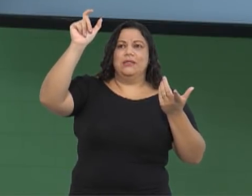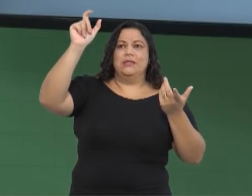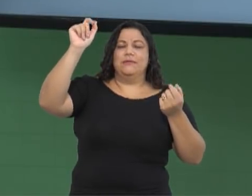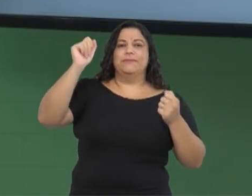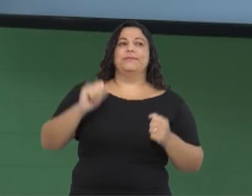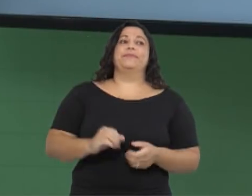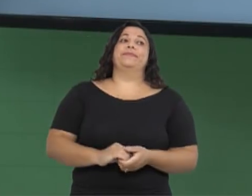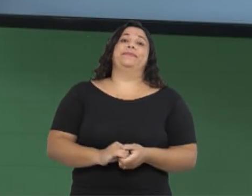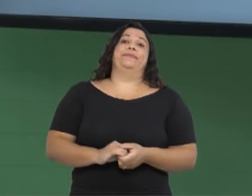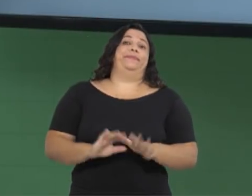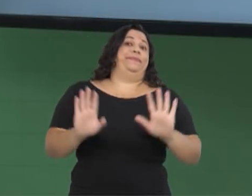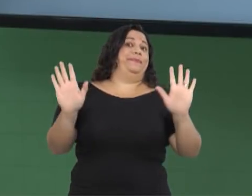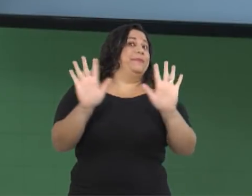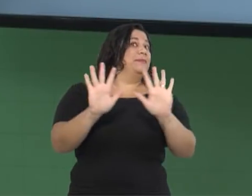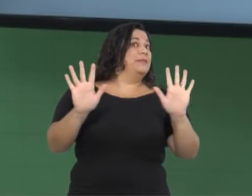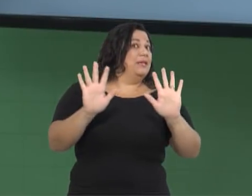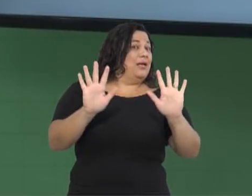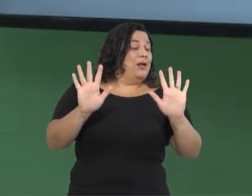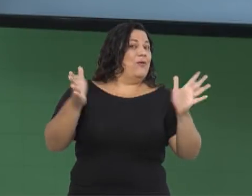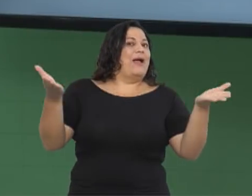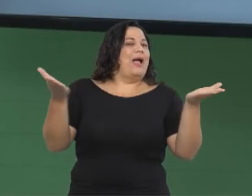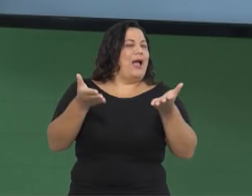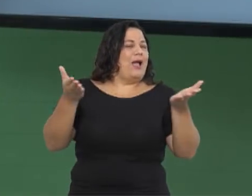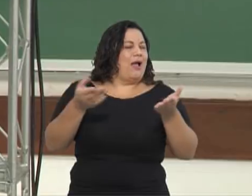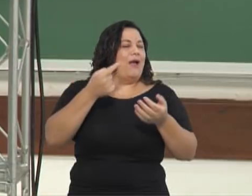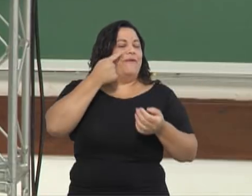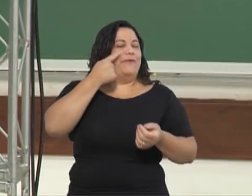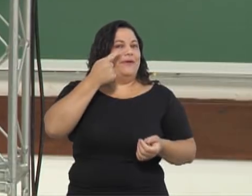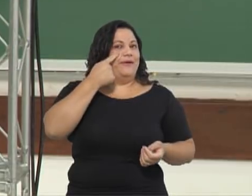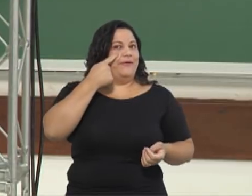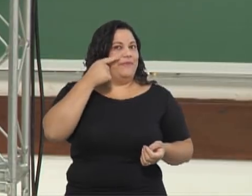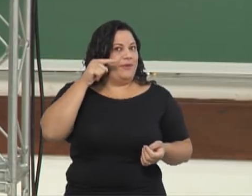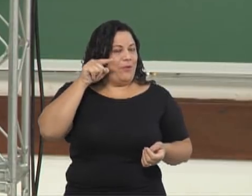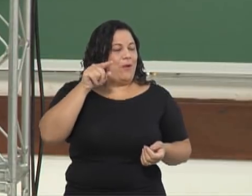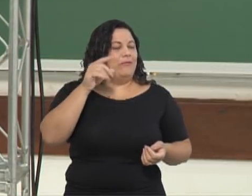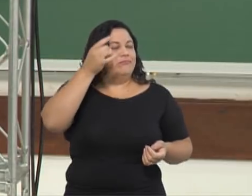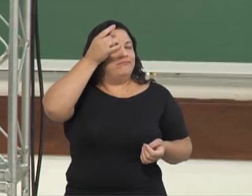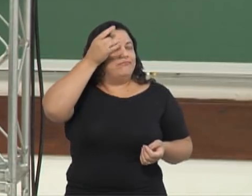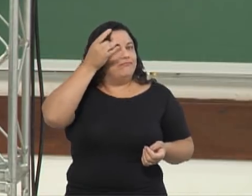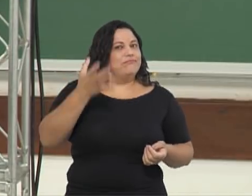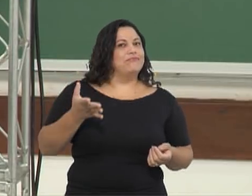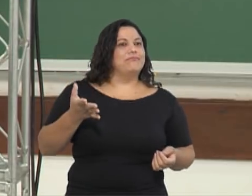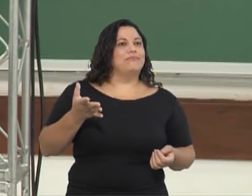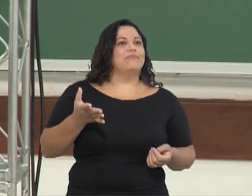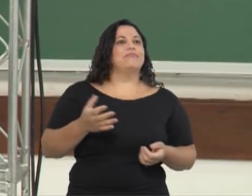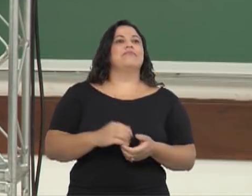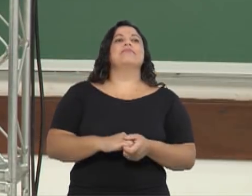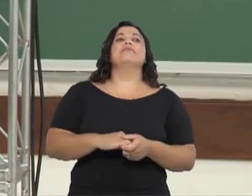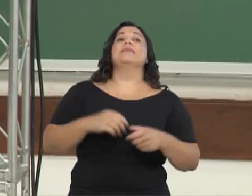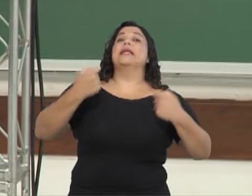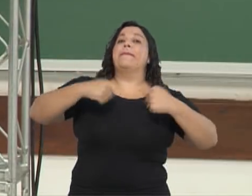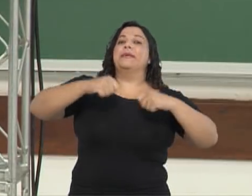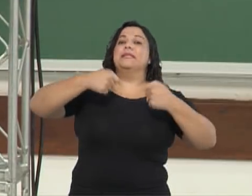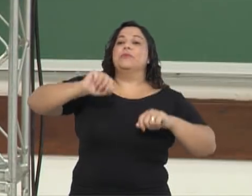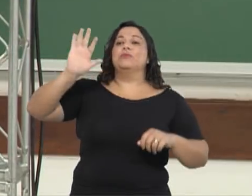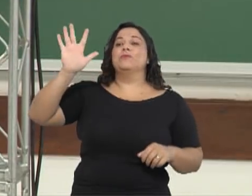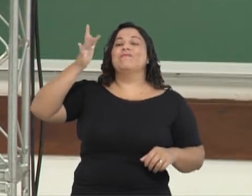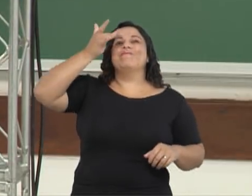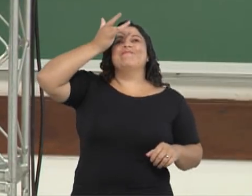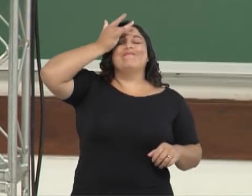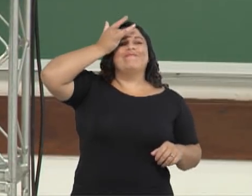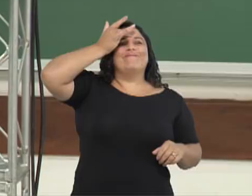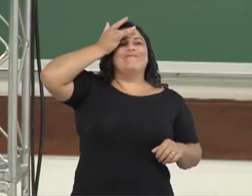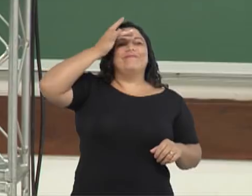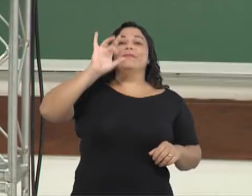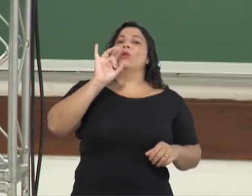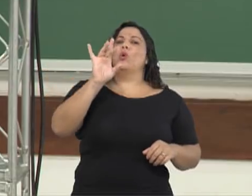ordinal? Não, agora que vocês vão ver que a coisa vai ficar fácil. Nós precisamos memorizar apenas